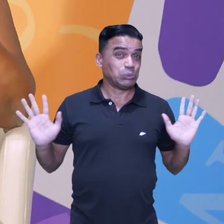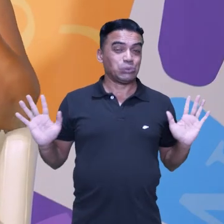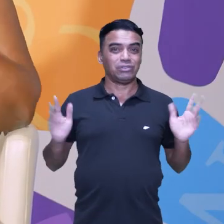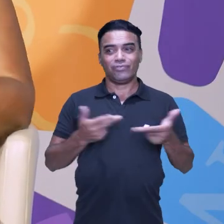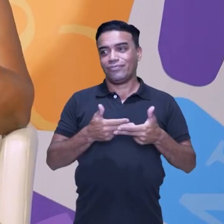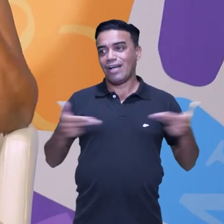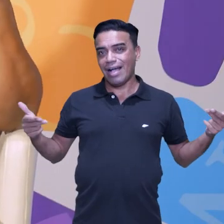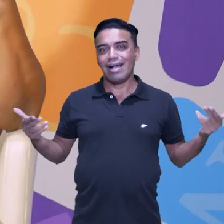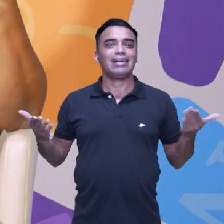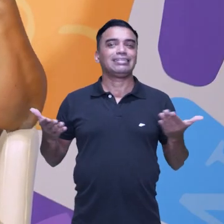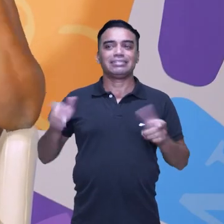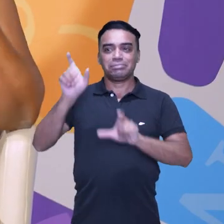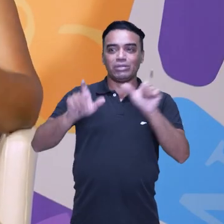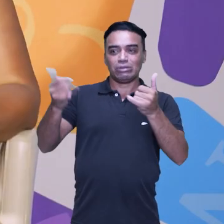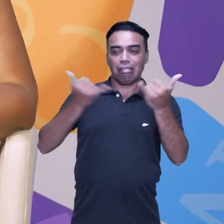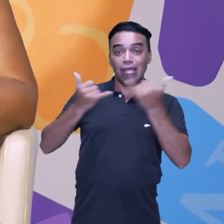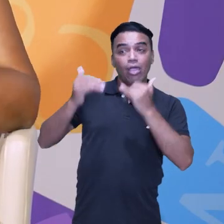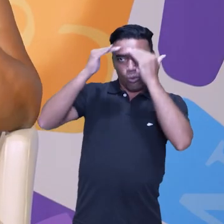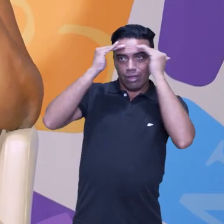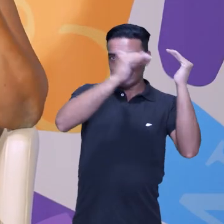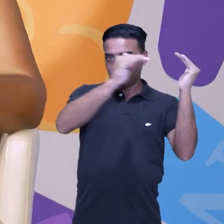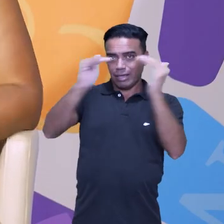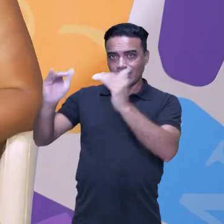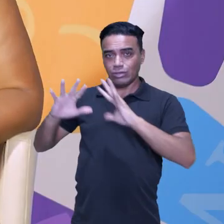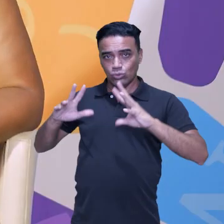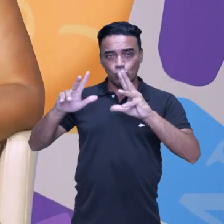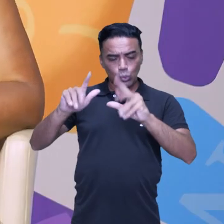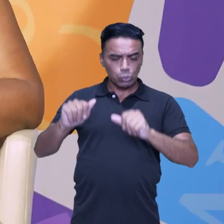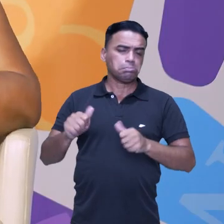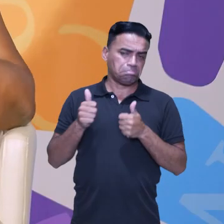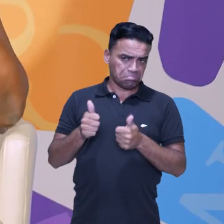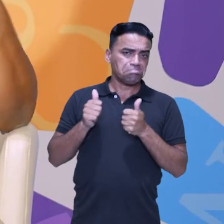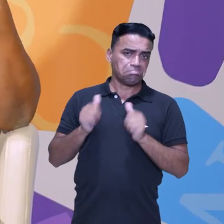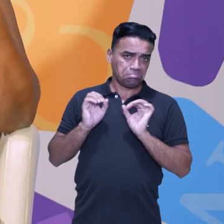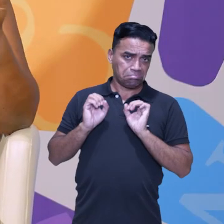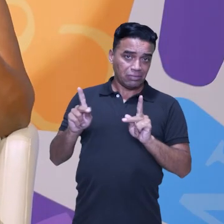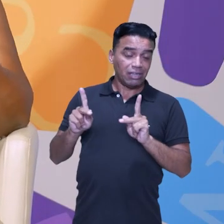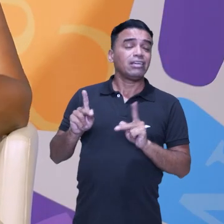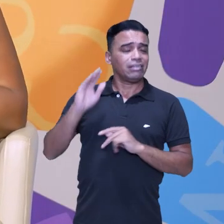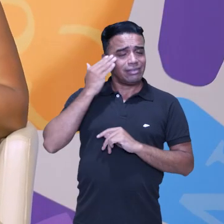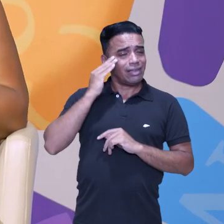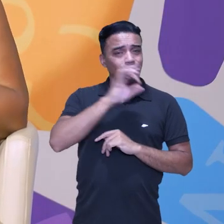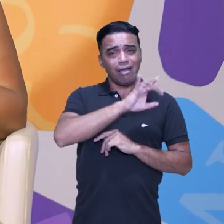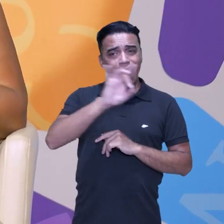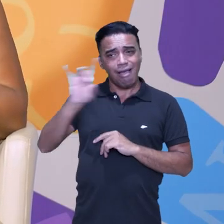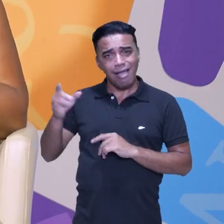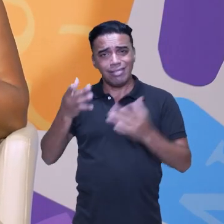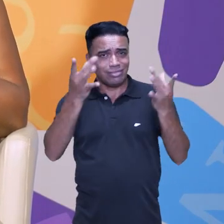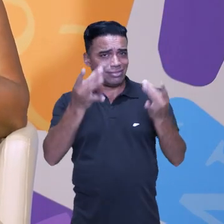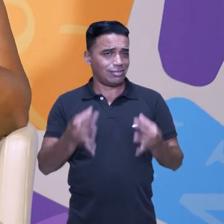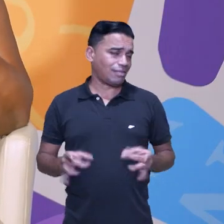vários diálogos e respeitei todos, e entendi todos, né? E ainda estou entendendo cada detalhe de cada